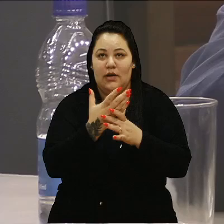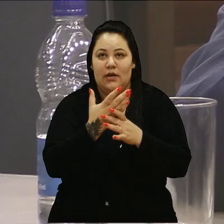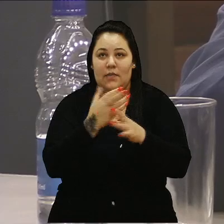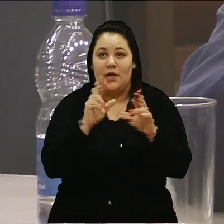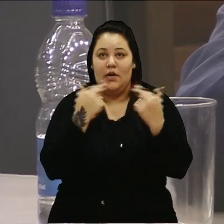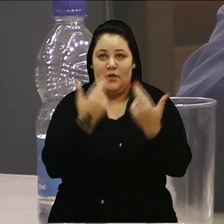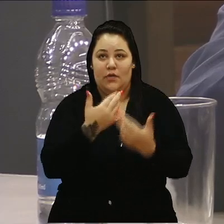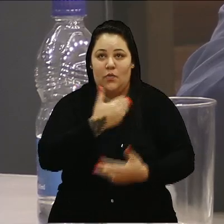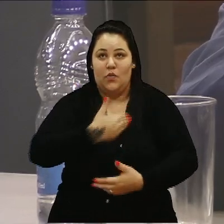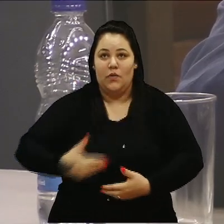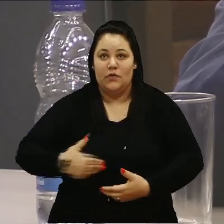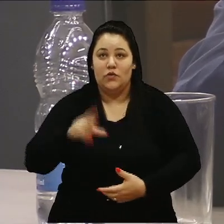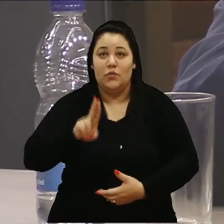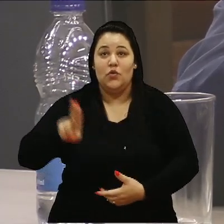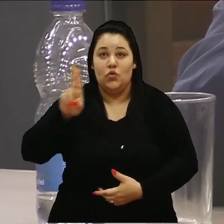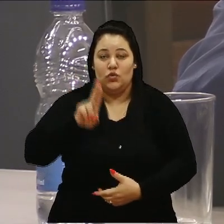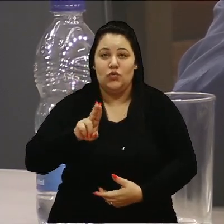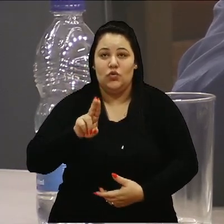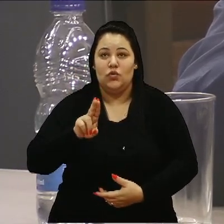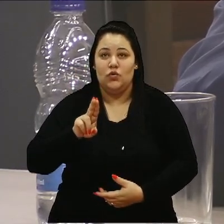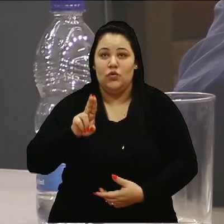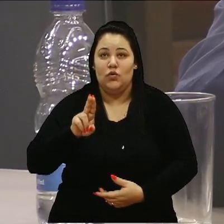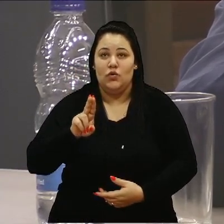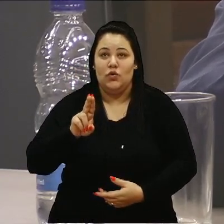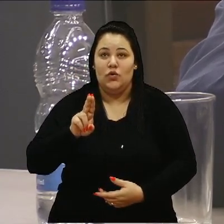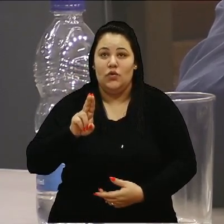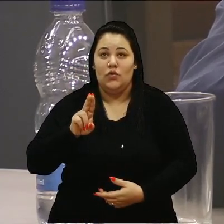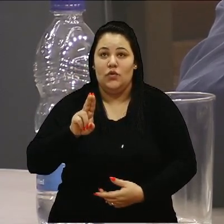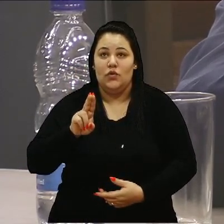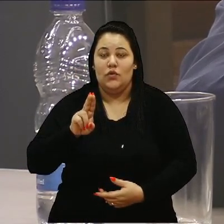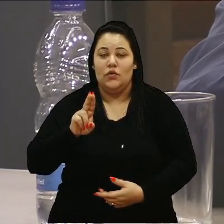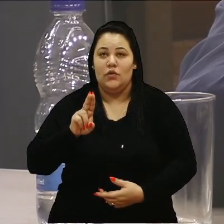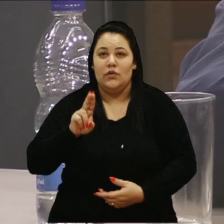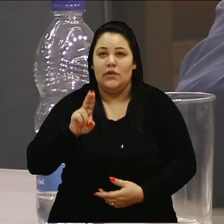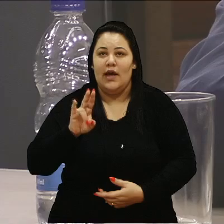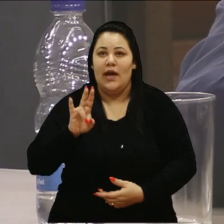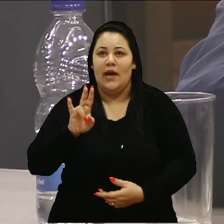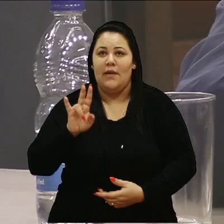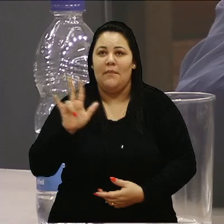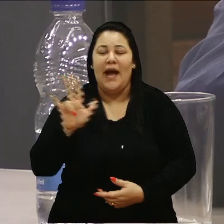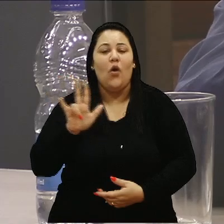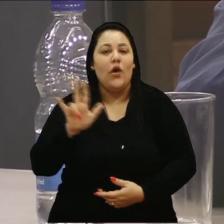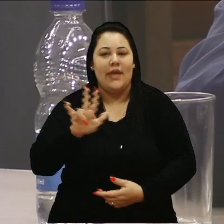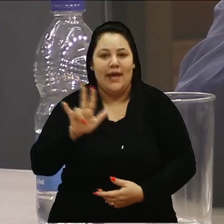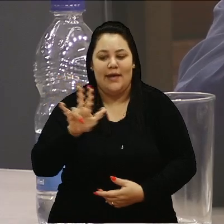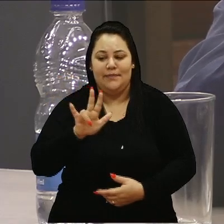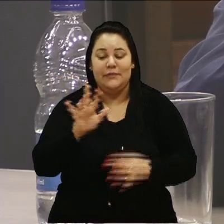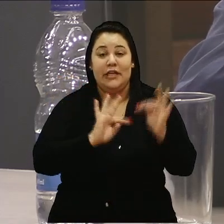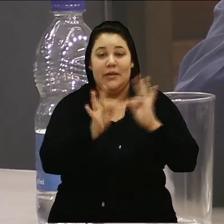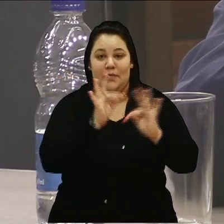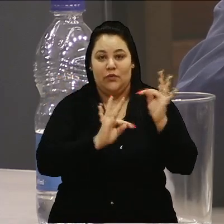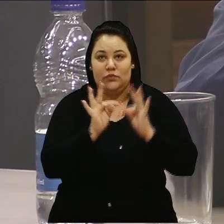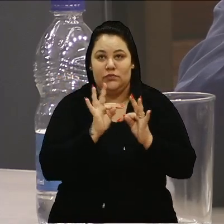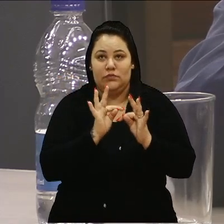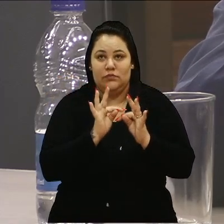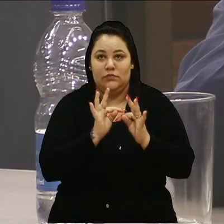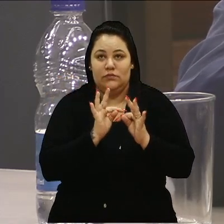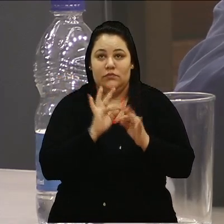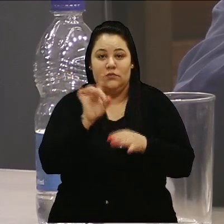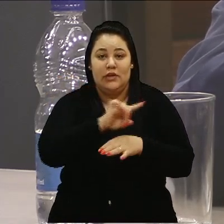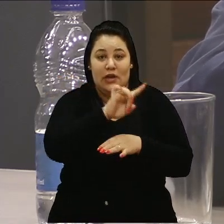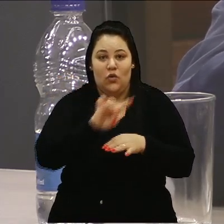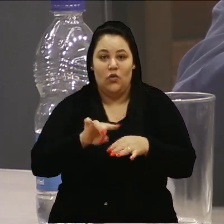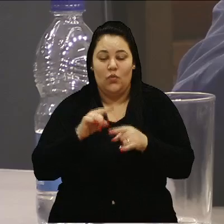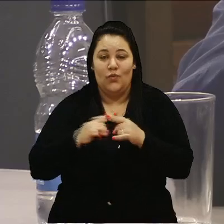maconha terapêutica. E a Comissão da Saúde, à época, negou. Se a vereadora quiser propor esse debate aqui à época,